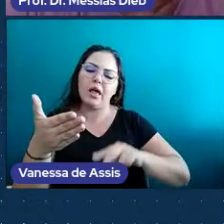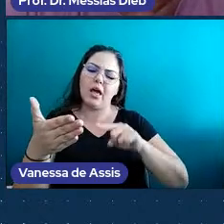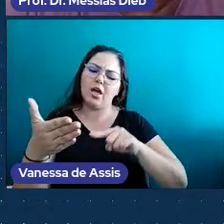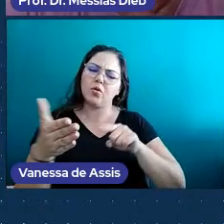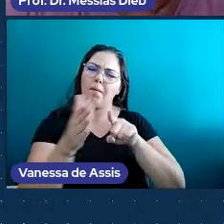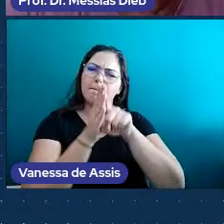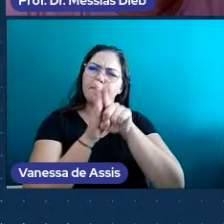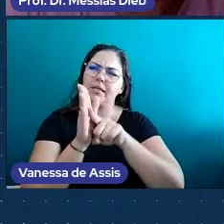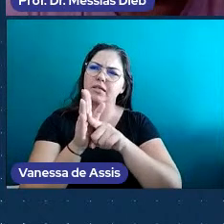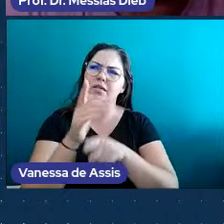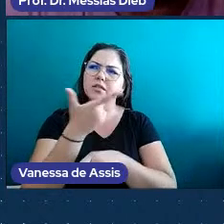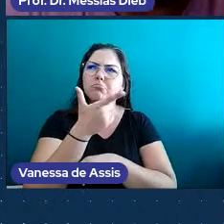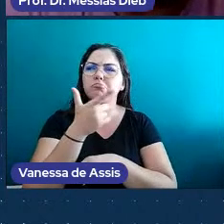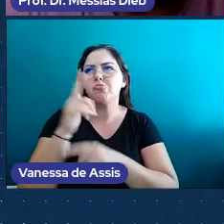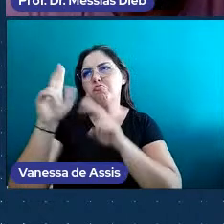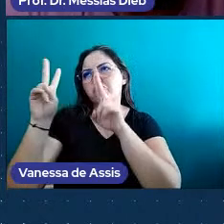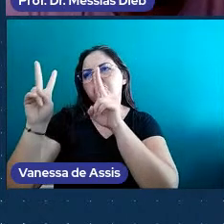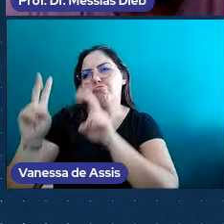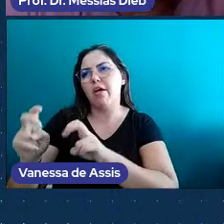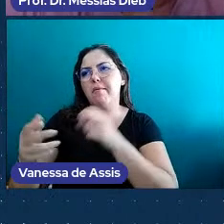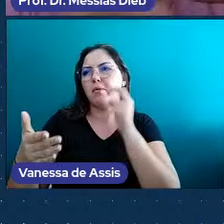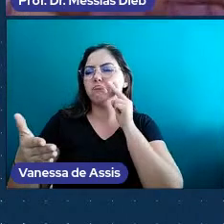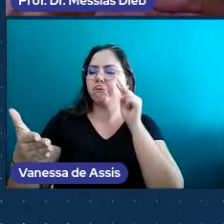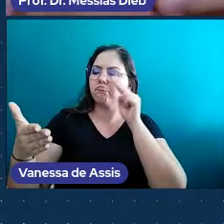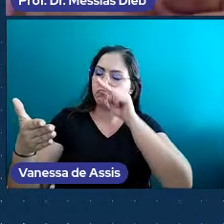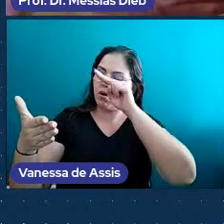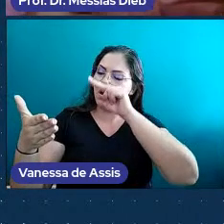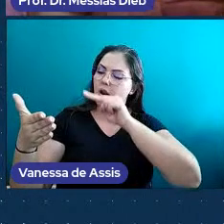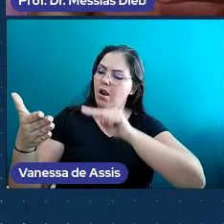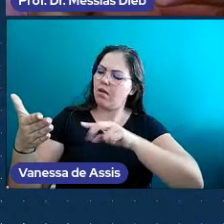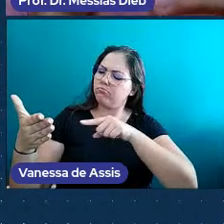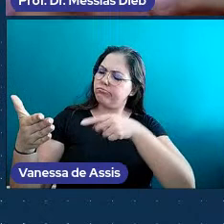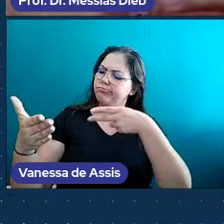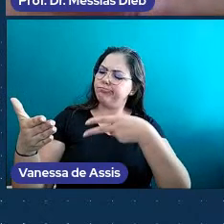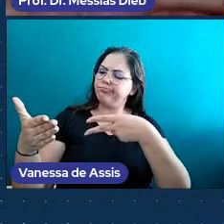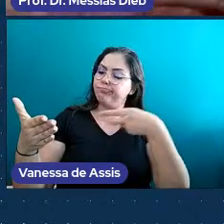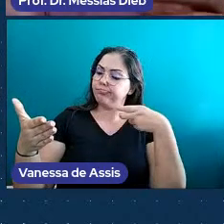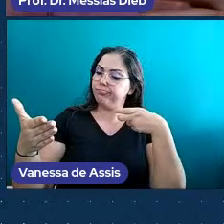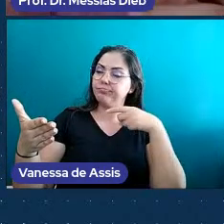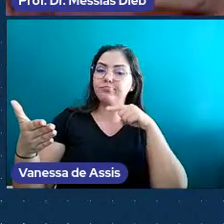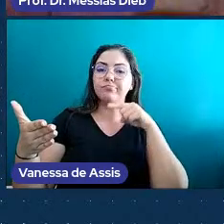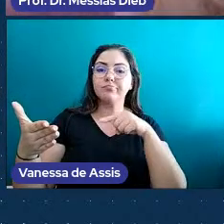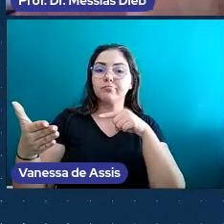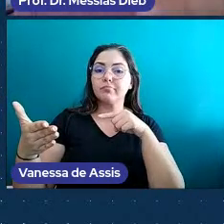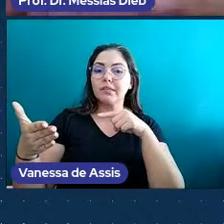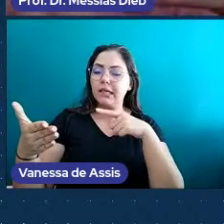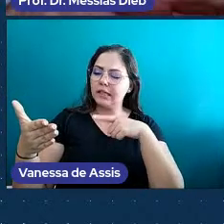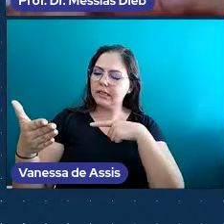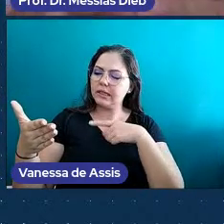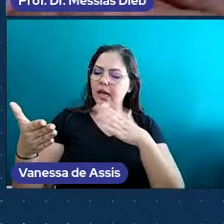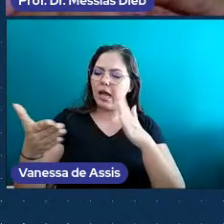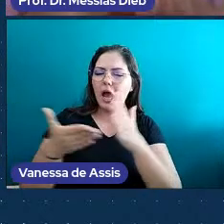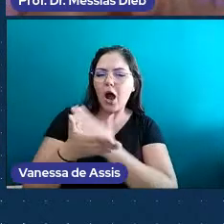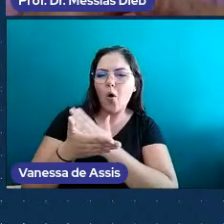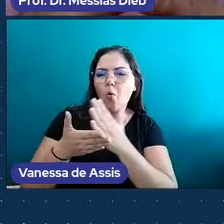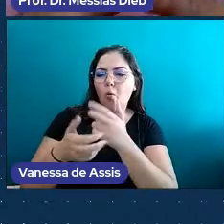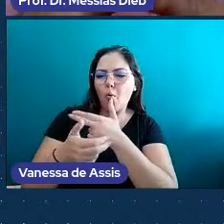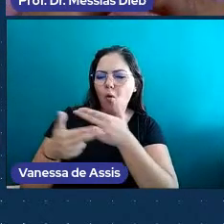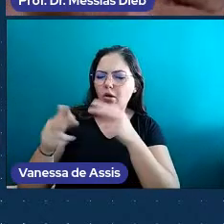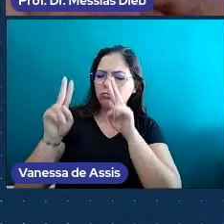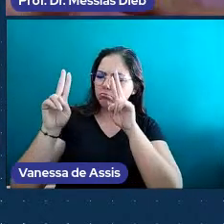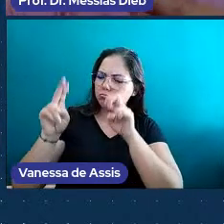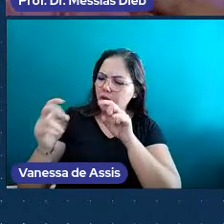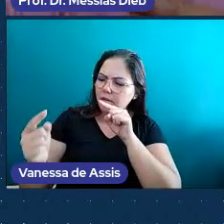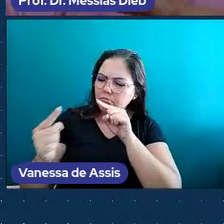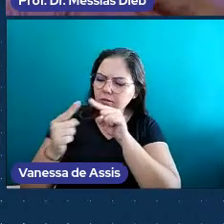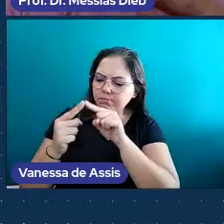pesquisas sobre um determinado tema, né? E aí você percebeu que existe algo relacionado àquele tema